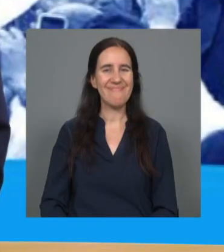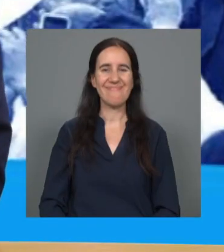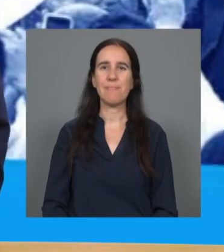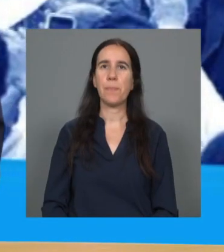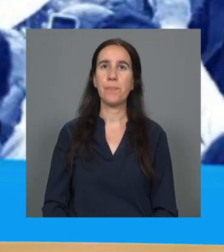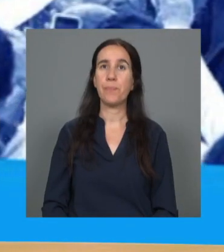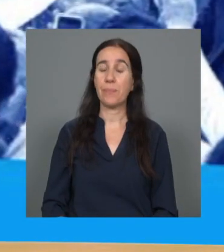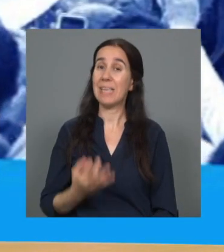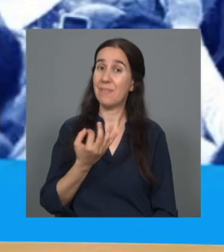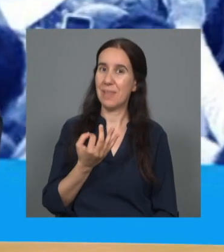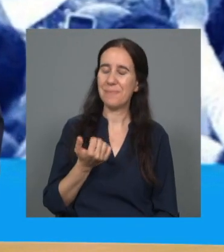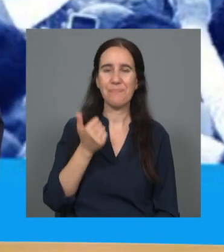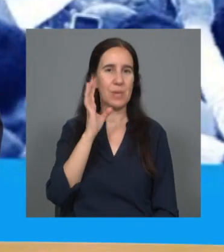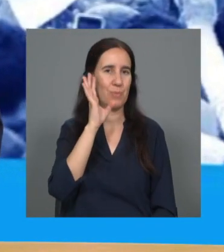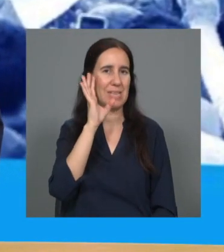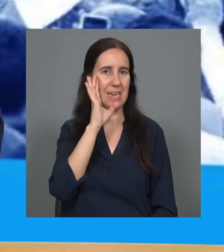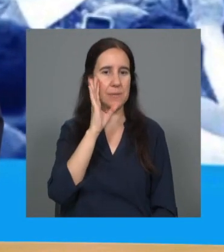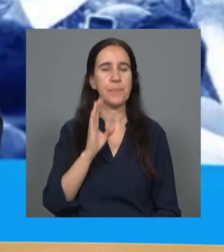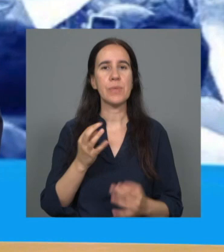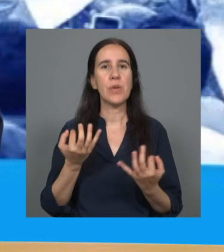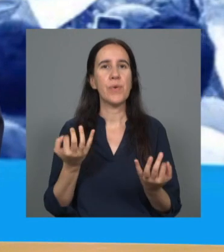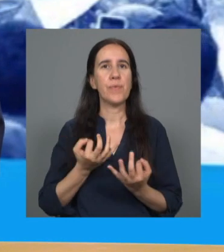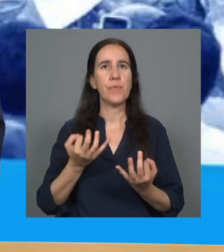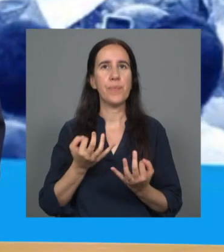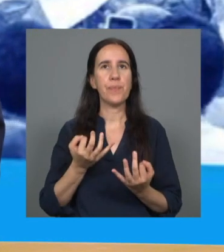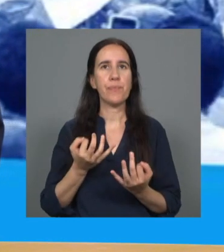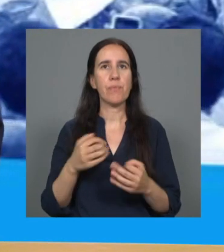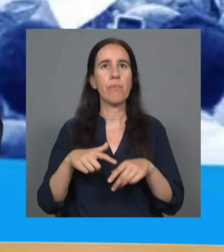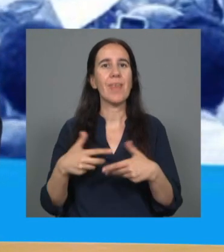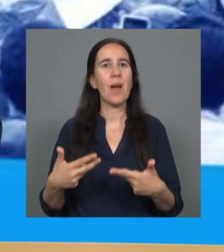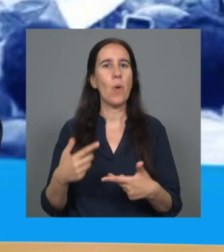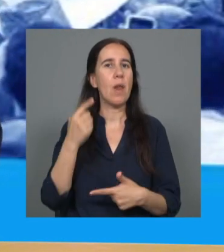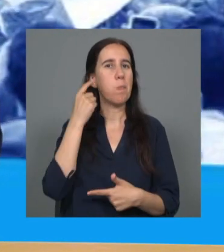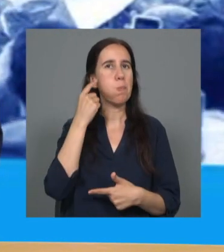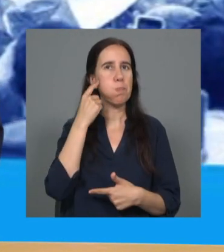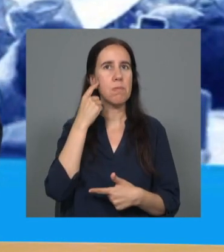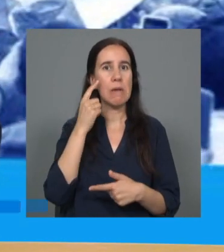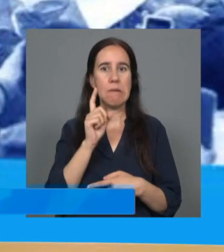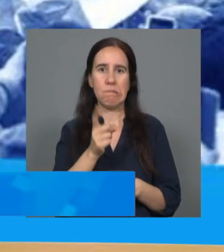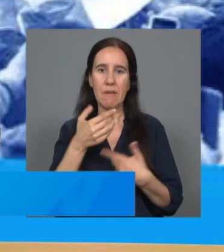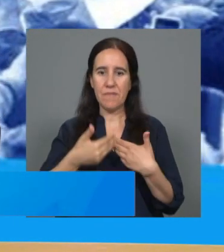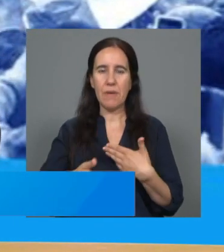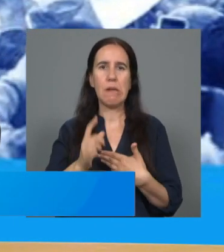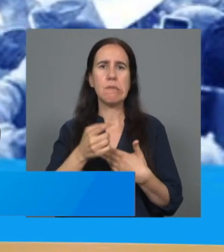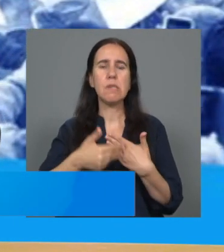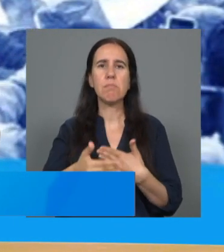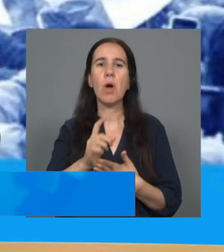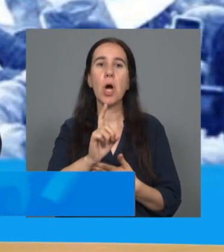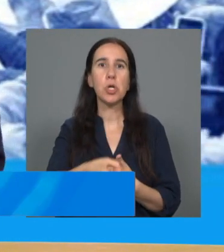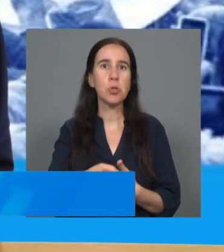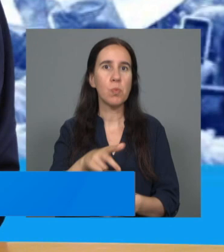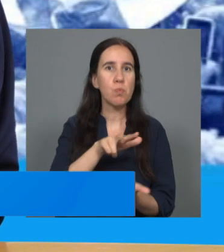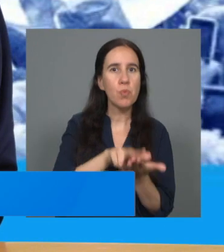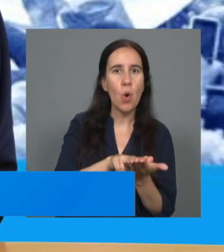verdade. Boa tarde. De facto, agora ouvimos dizer deste é que é. Mas deste é que é o quê? Aprovado